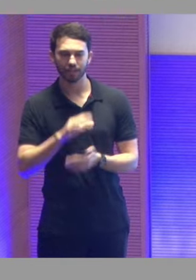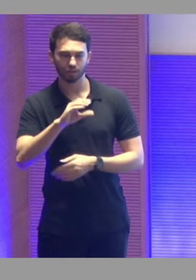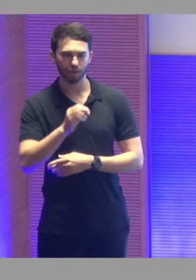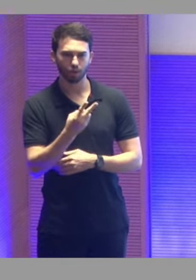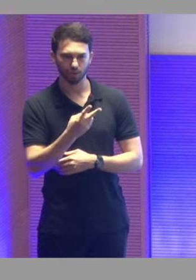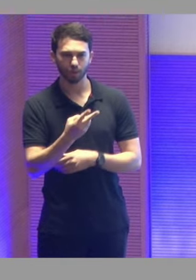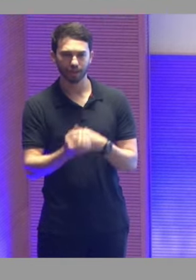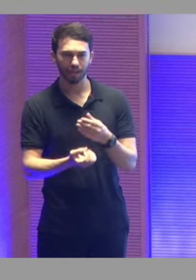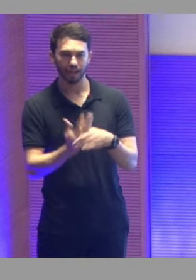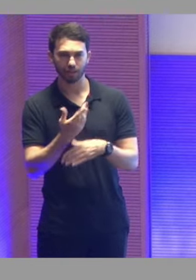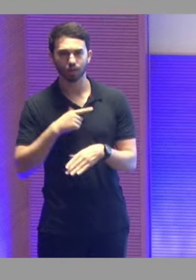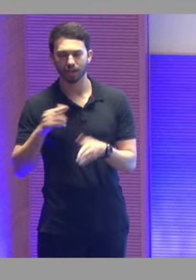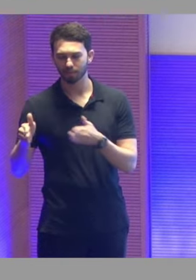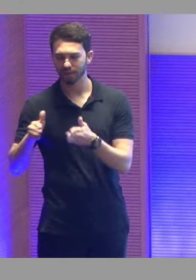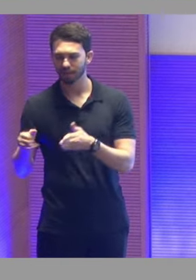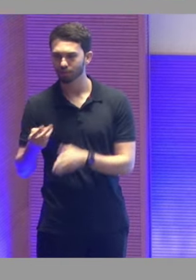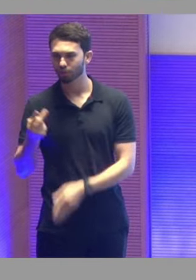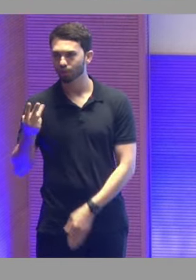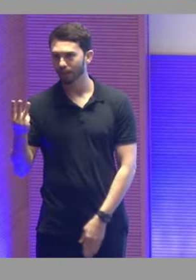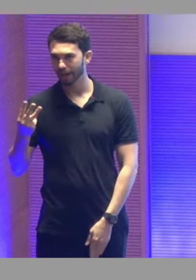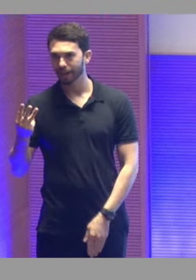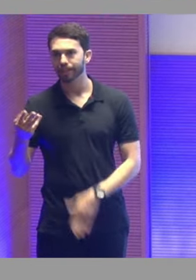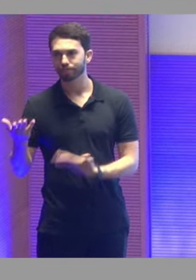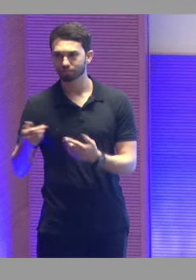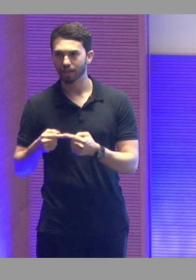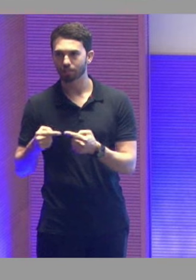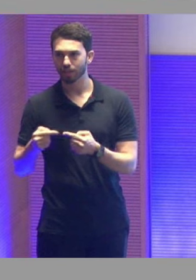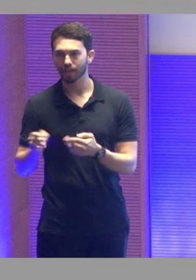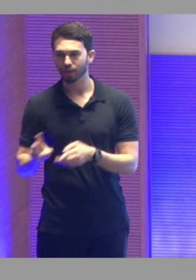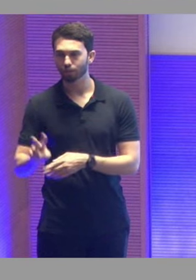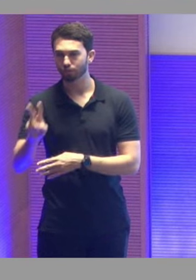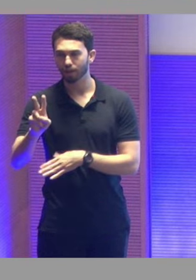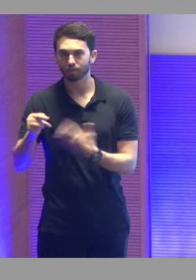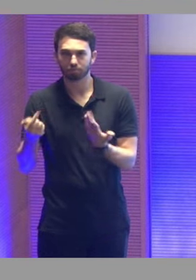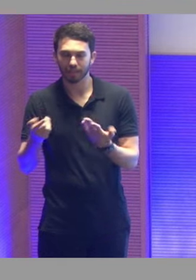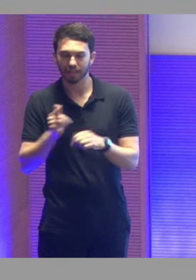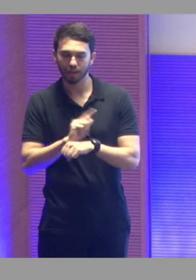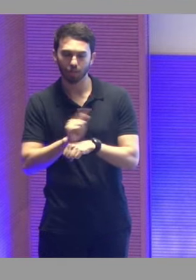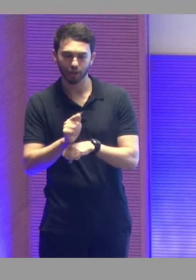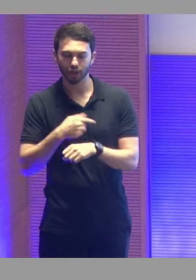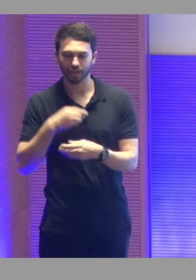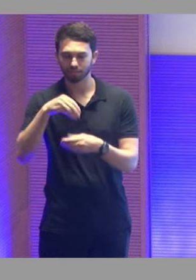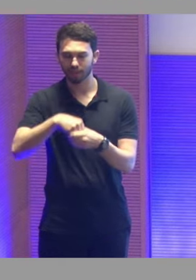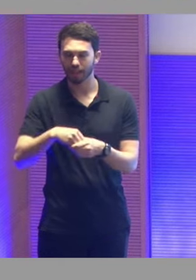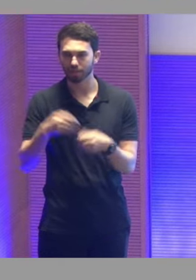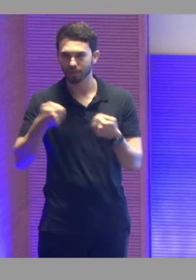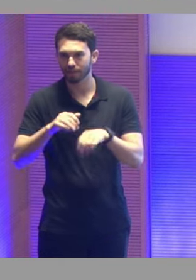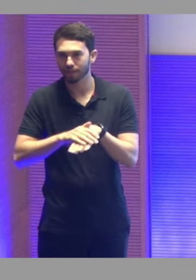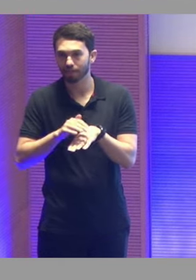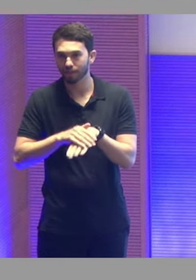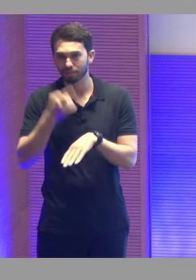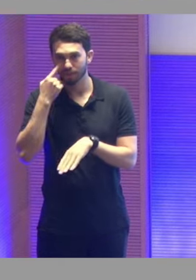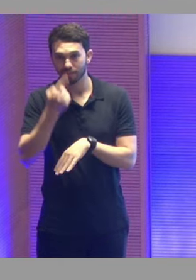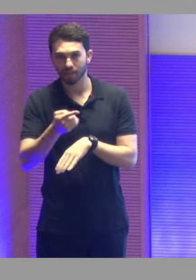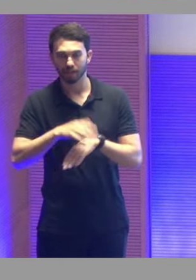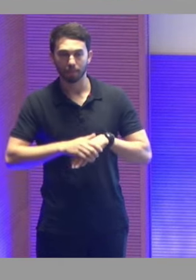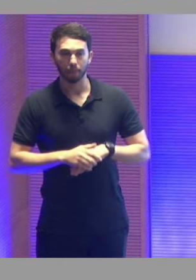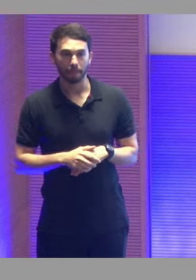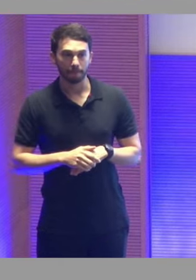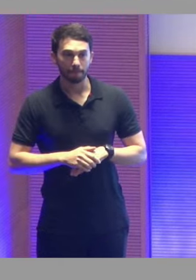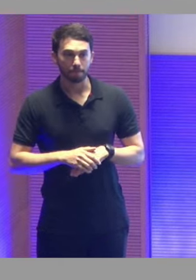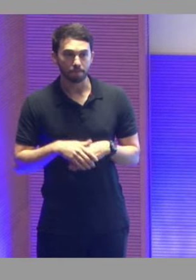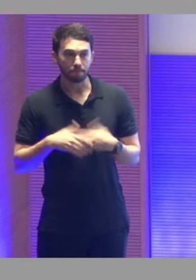três está na cadeia de valor então pode estar relacionado a isso não tem uma gestão para ser feita ali internamente eh